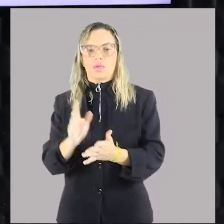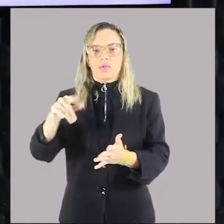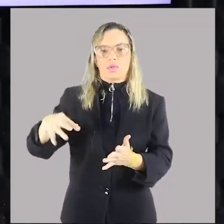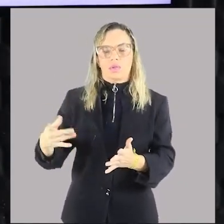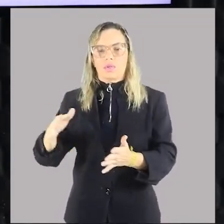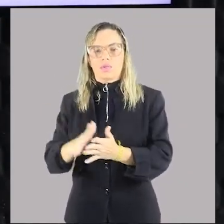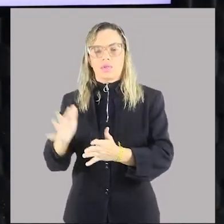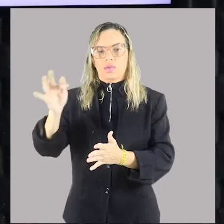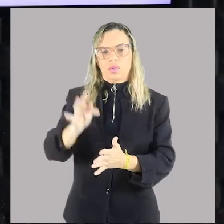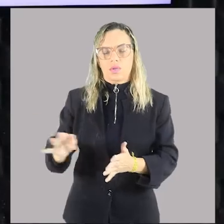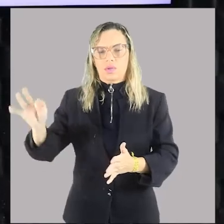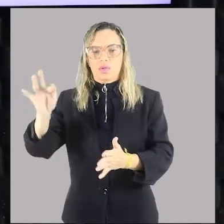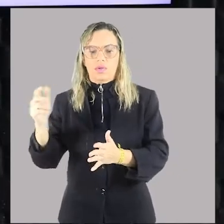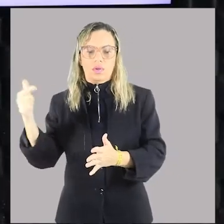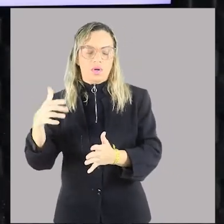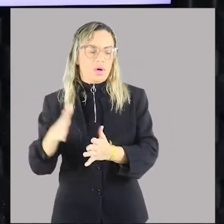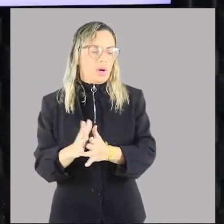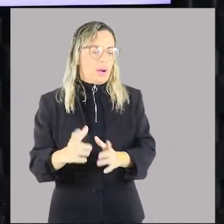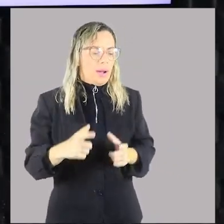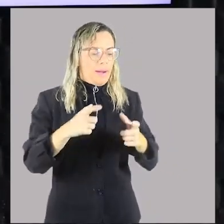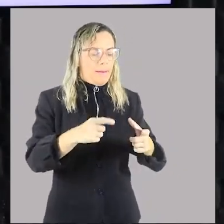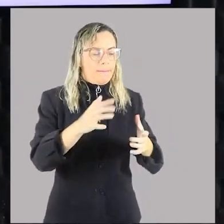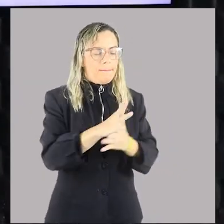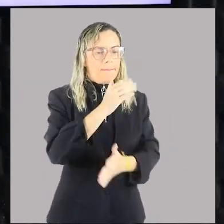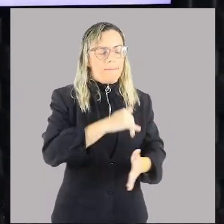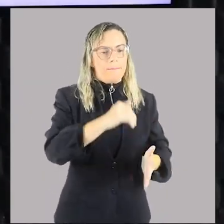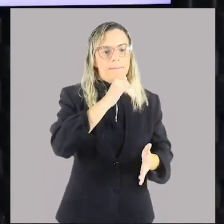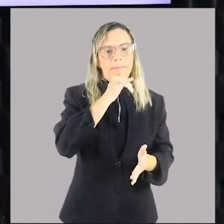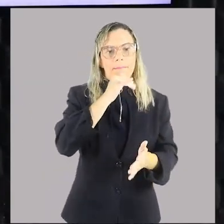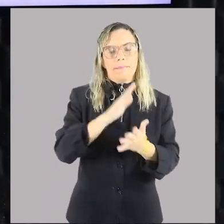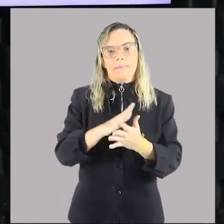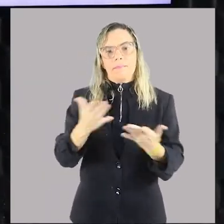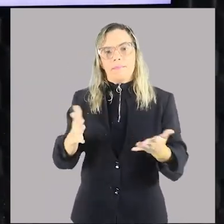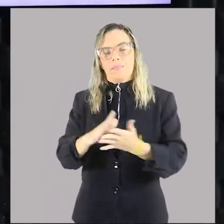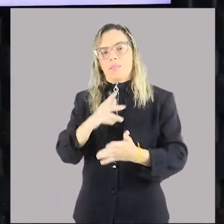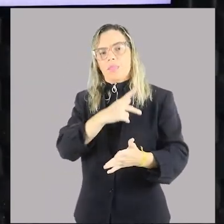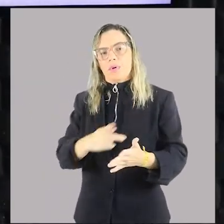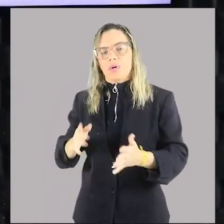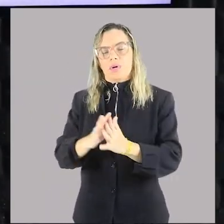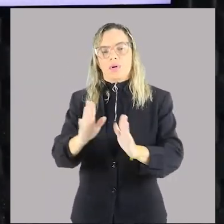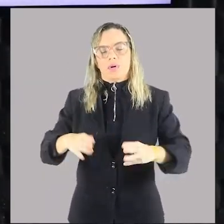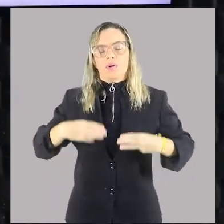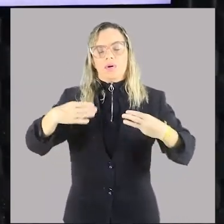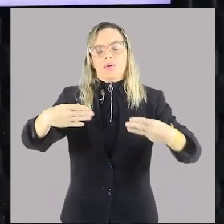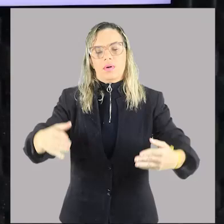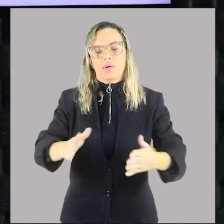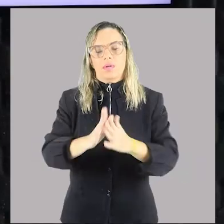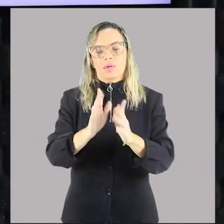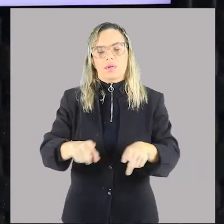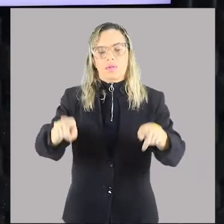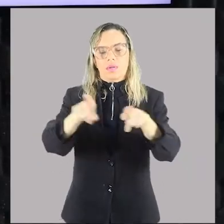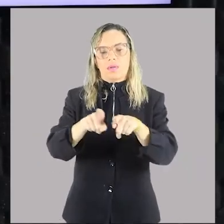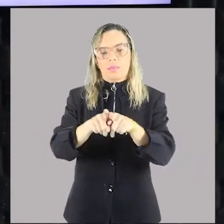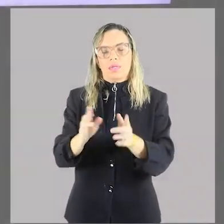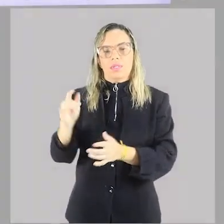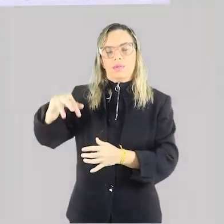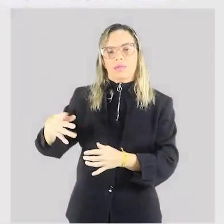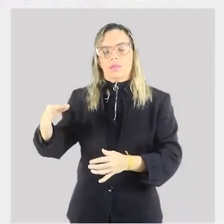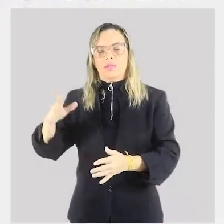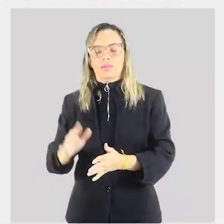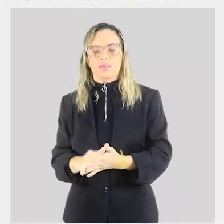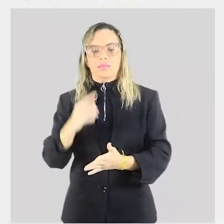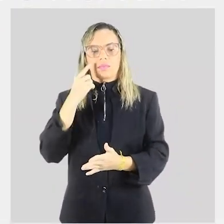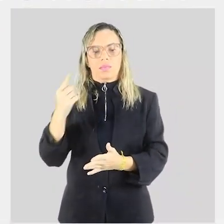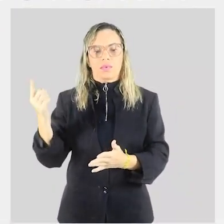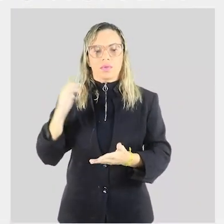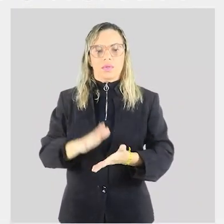União, observando-se os seus órgãos, como, por exemplo, a presidência, os ministérios, mas também na administração pública indireta. Gera